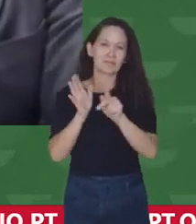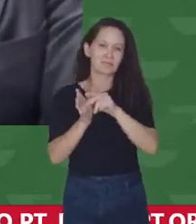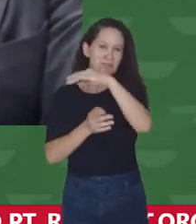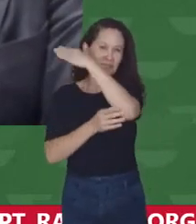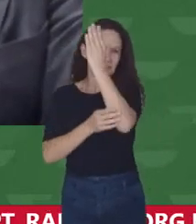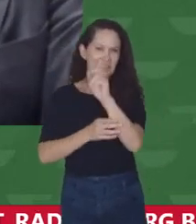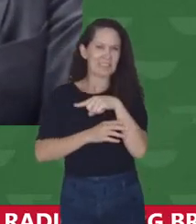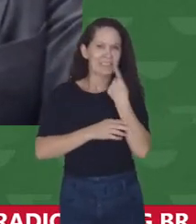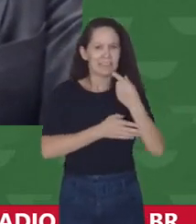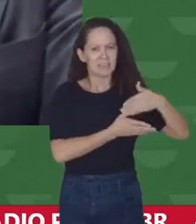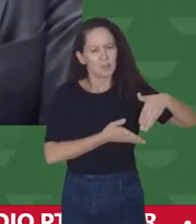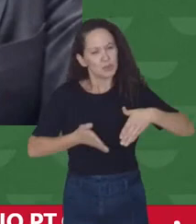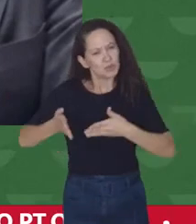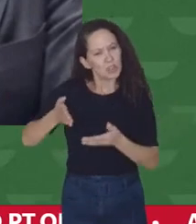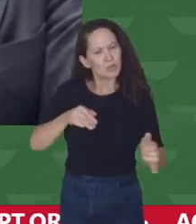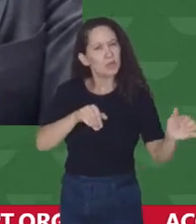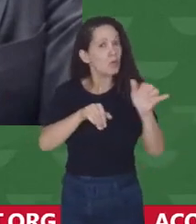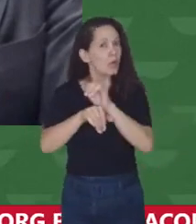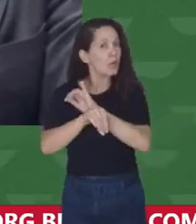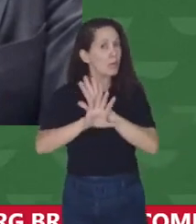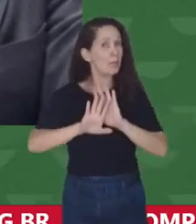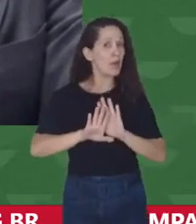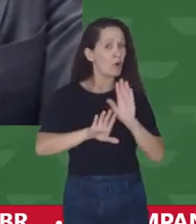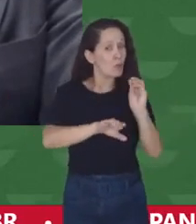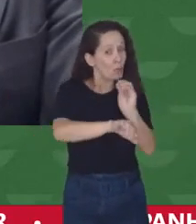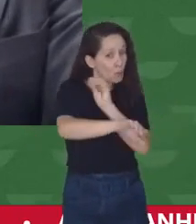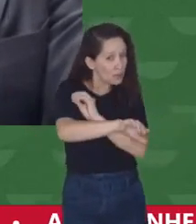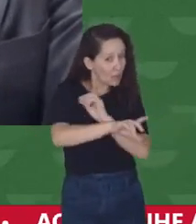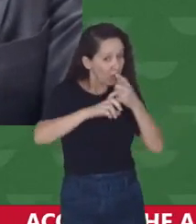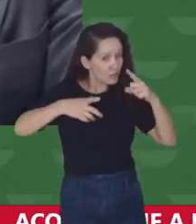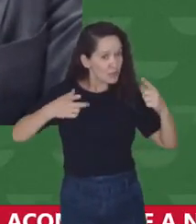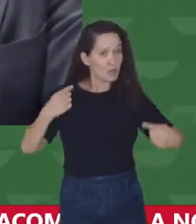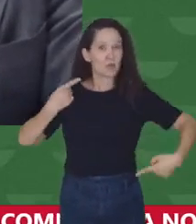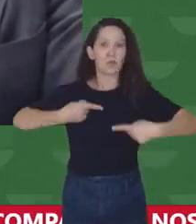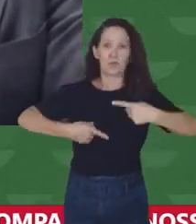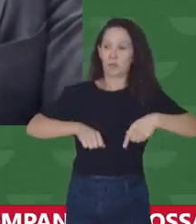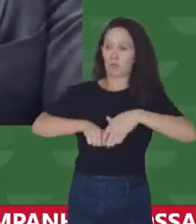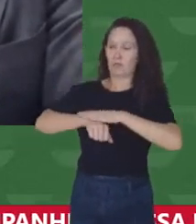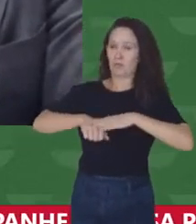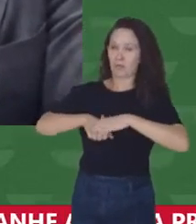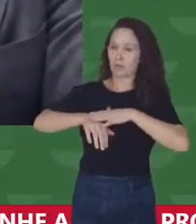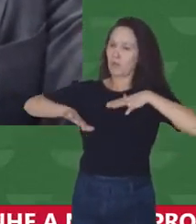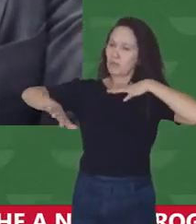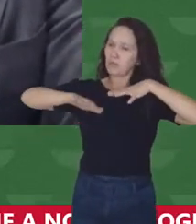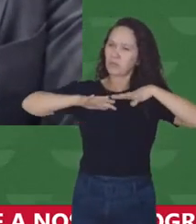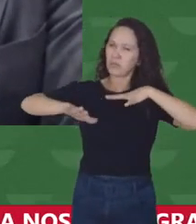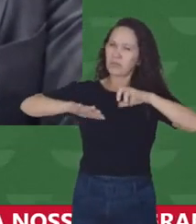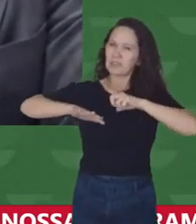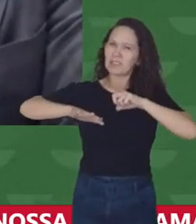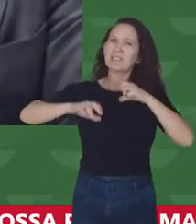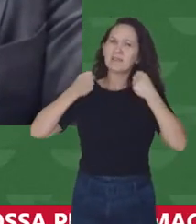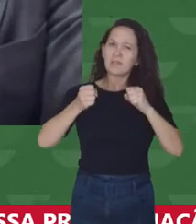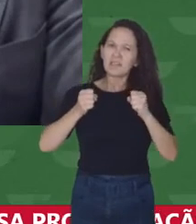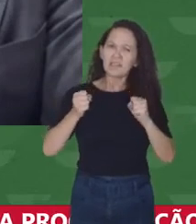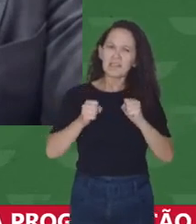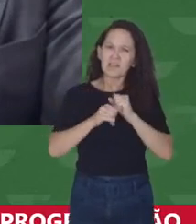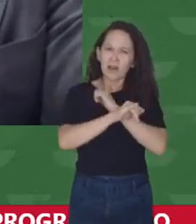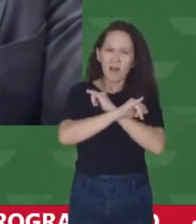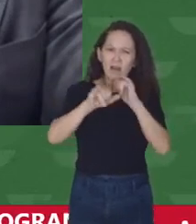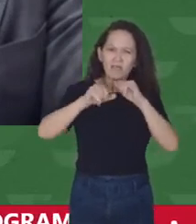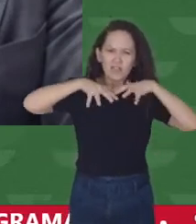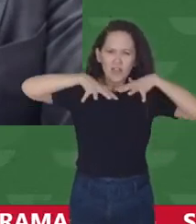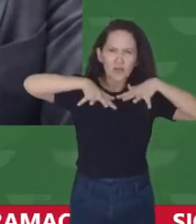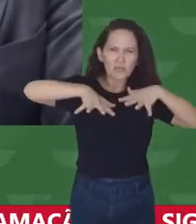fazer uma travessia cuidadosa, uma travessia ampla, dialogada, um movimento que tem que ganhar a sociedade para